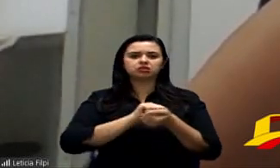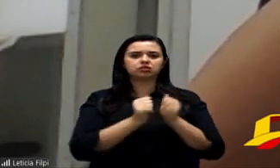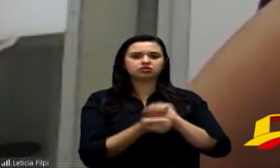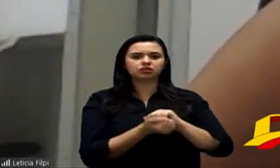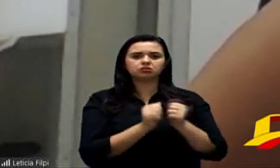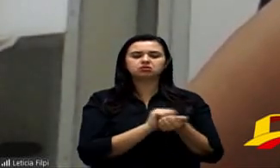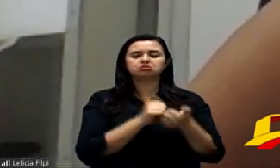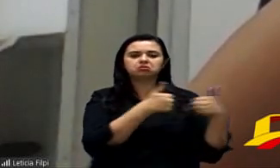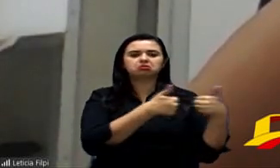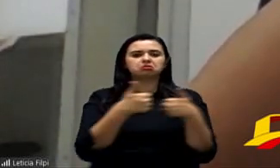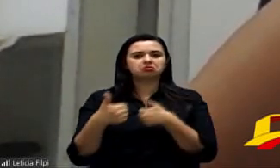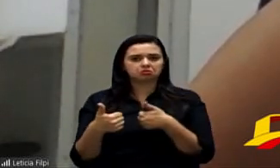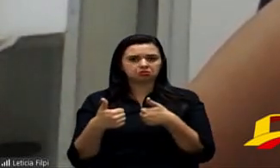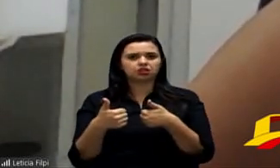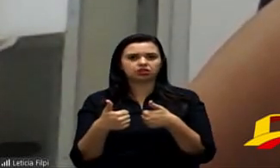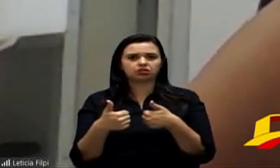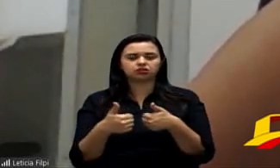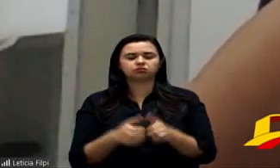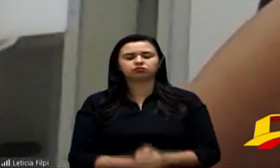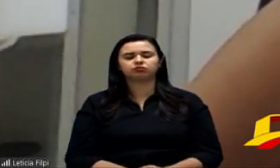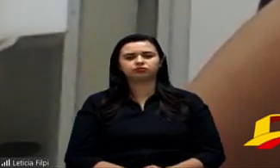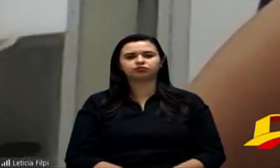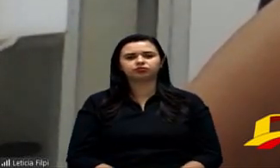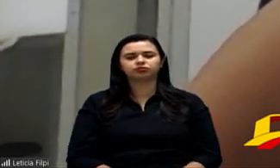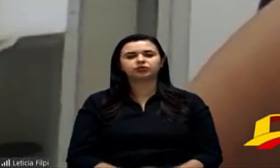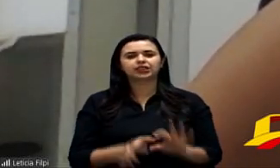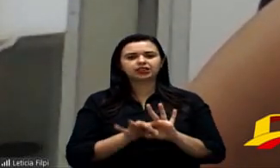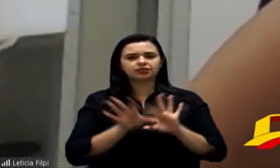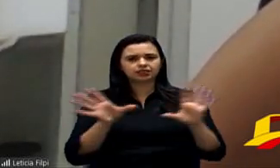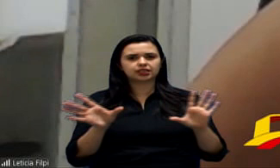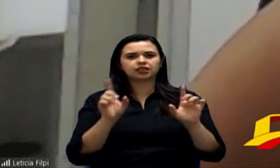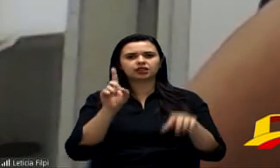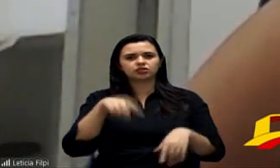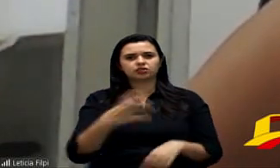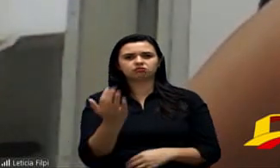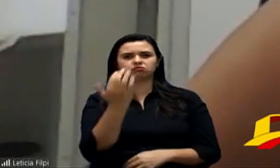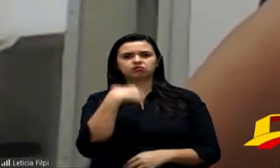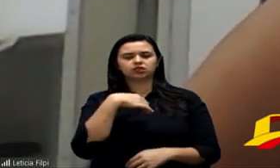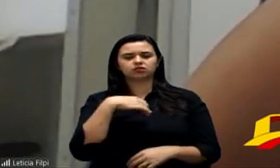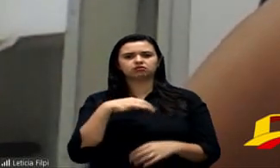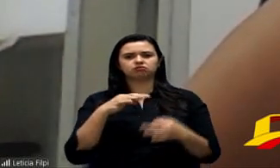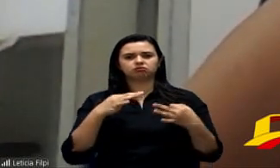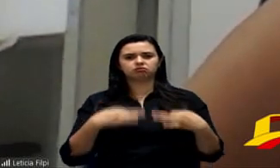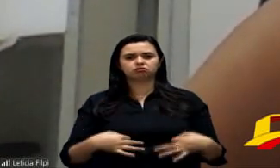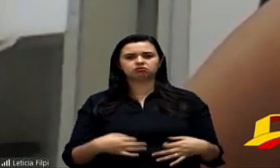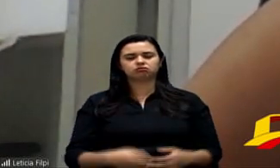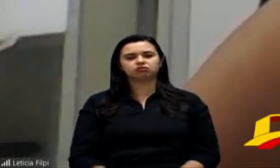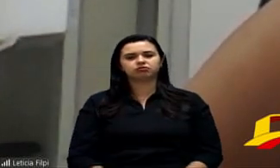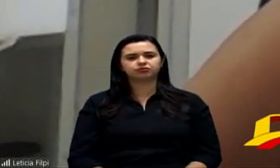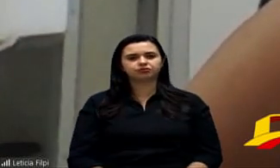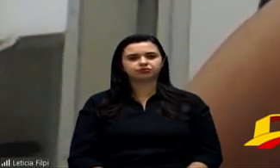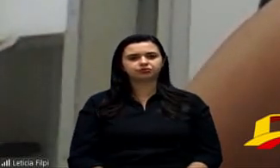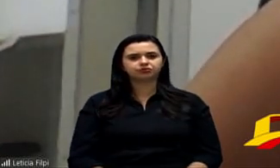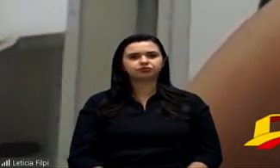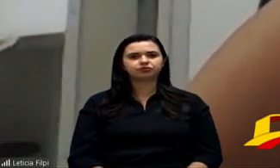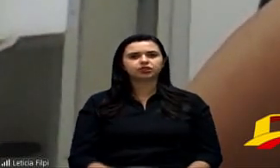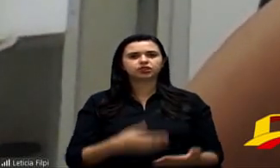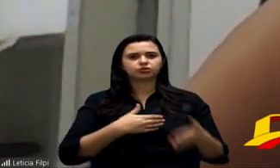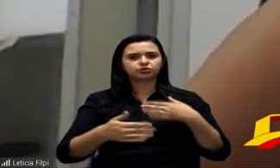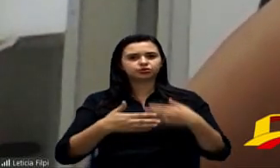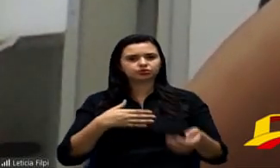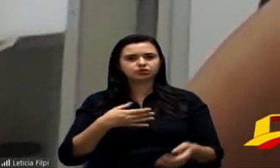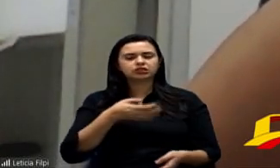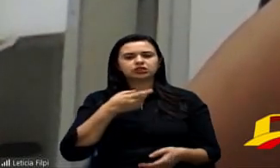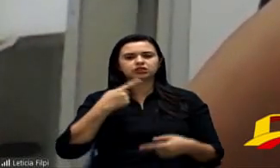todos nós. Essa é a reflexão que eu quero deixar aqui. E eu quero falar que todos os argumentos contra os